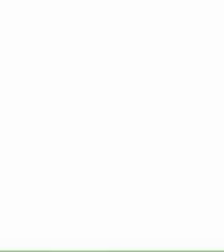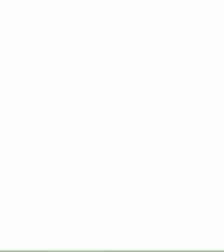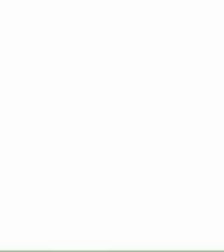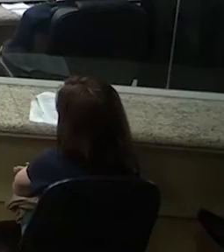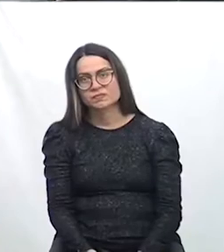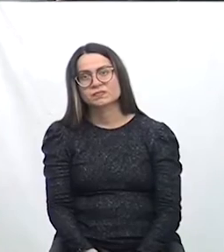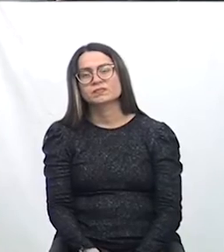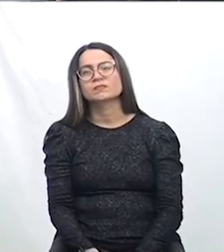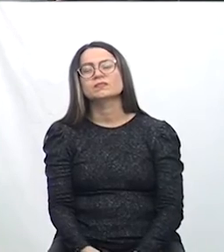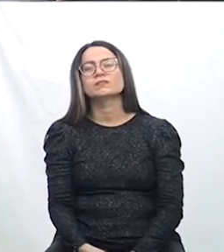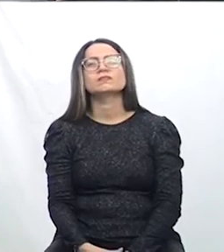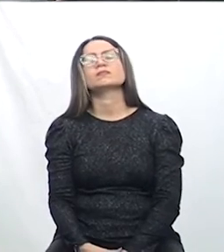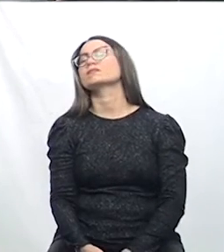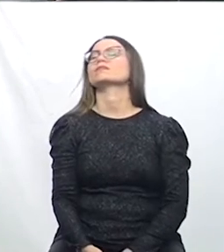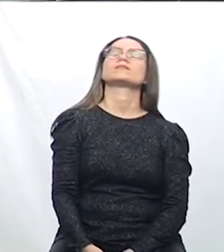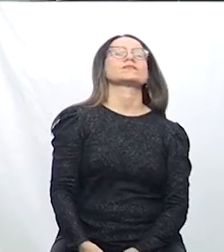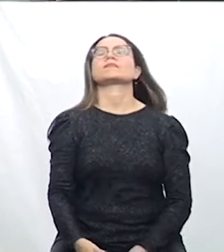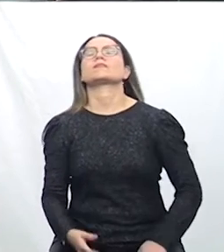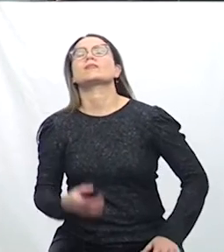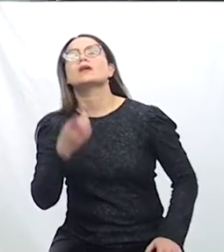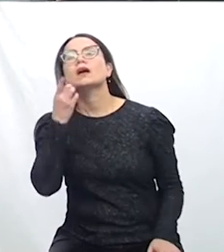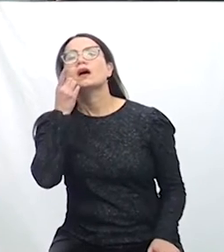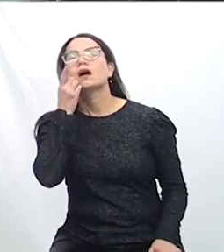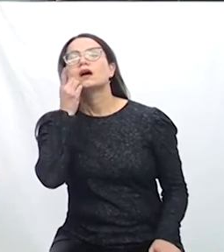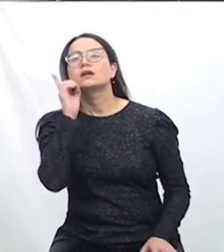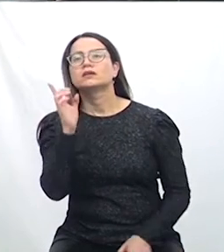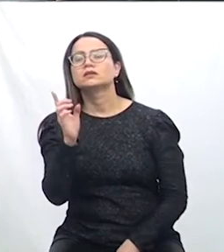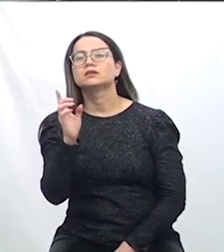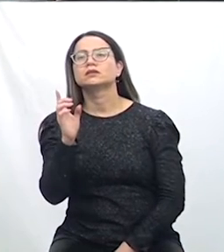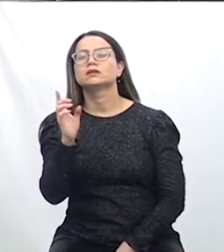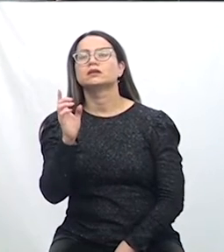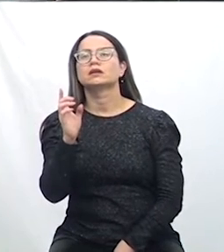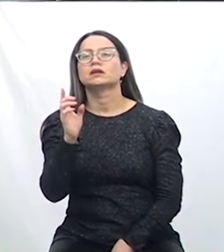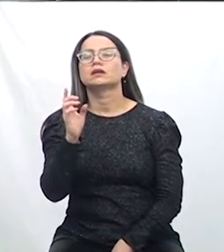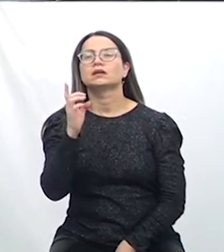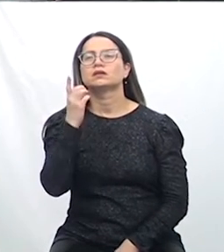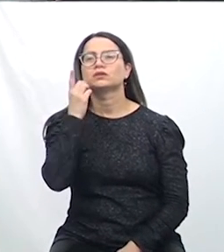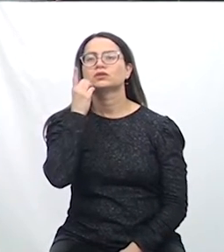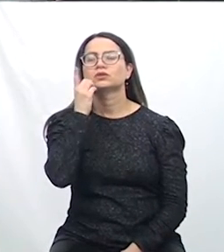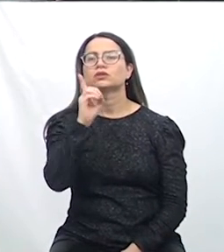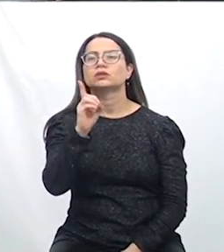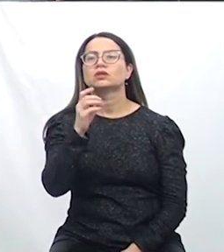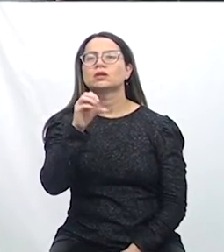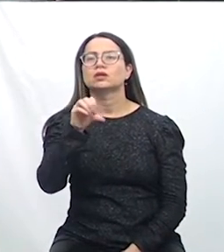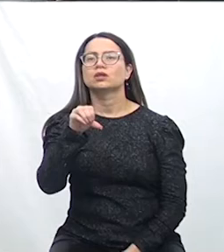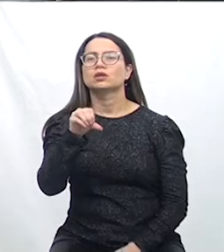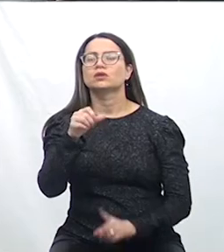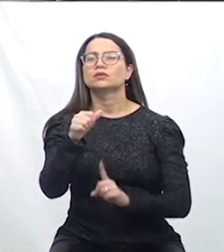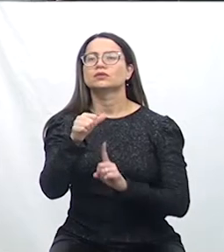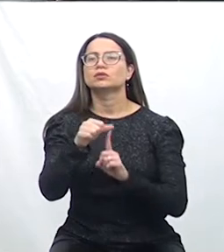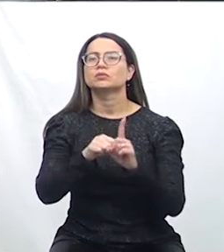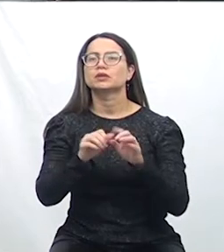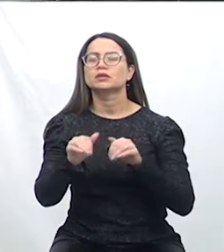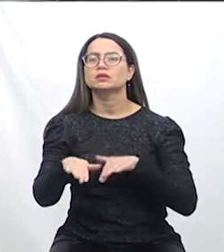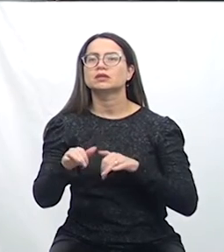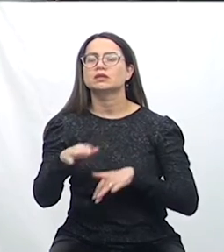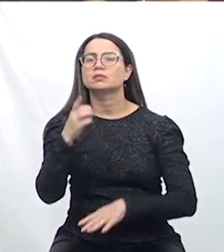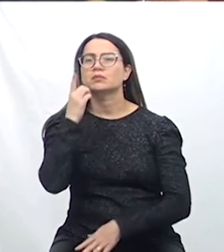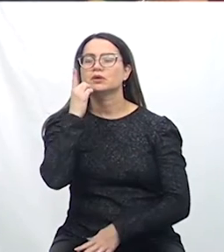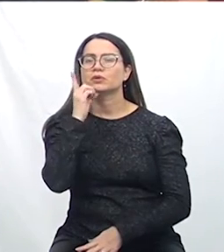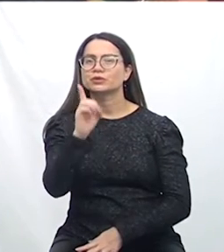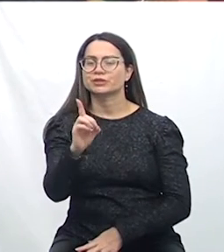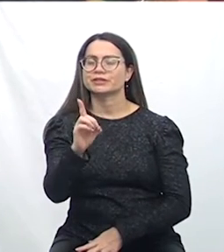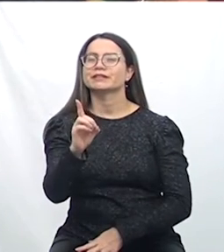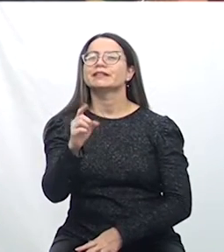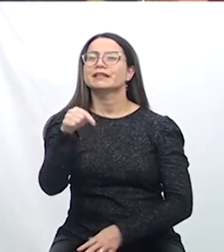Então, dia 9 de setembro é o Dia Mundial. E aqui em Criciúma foi instituído o mês de